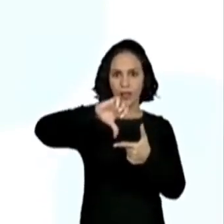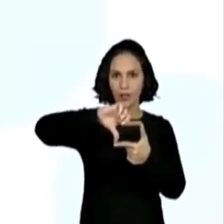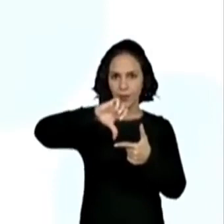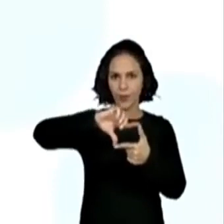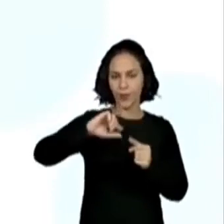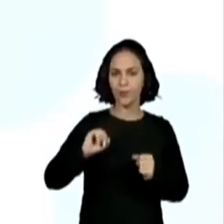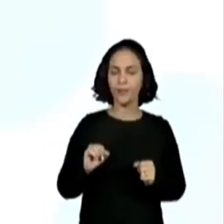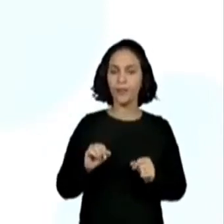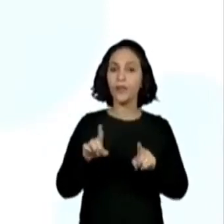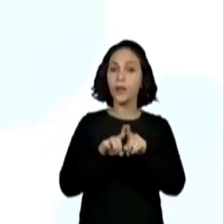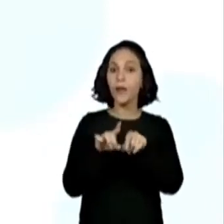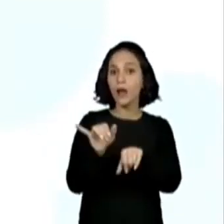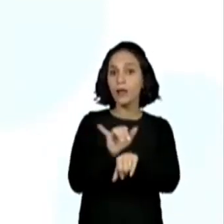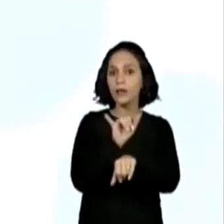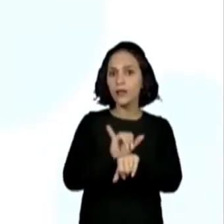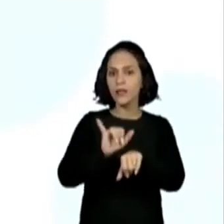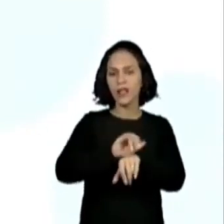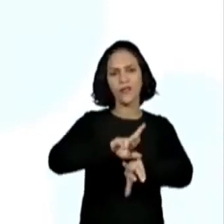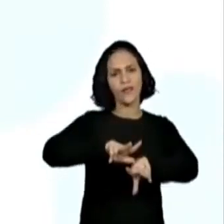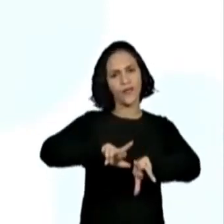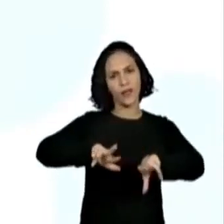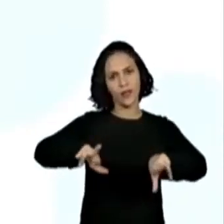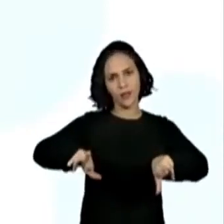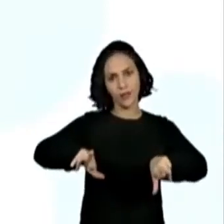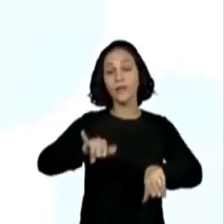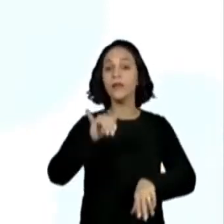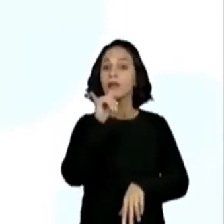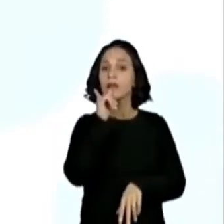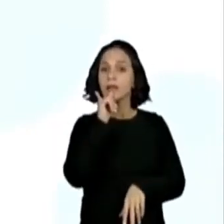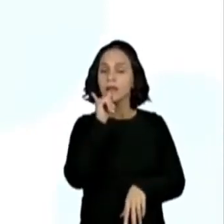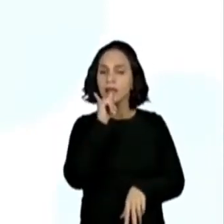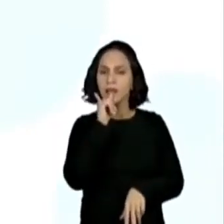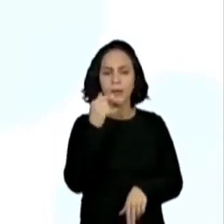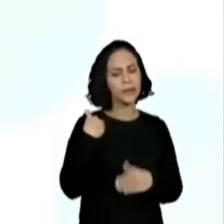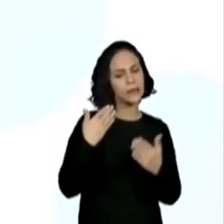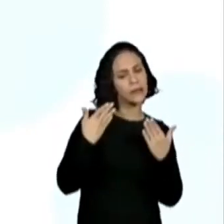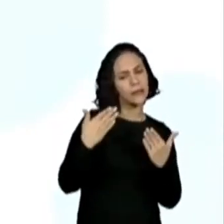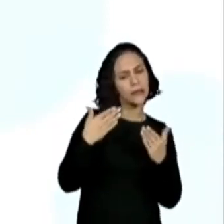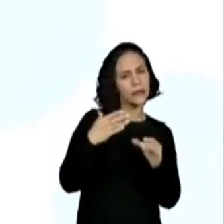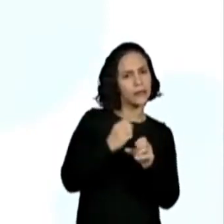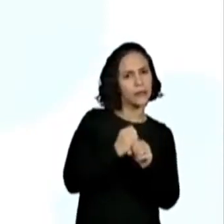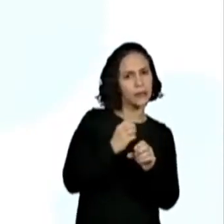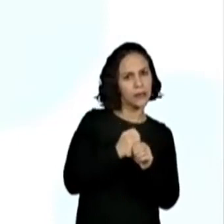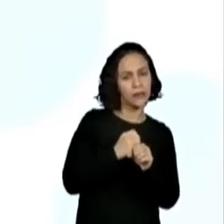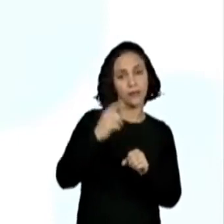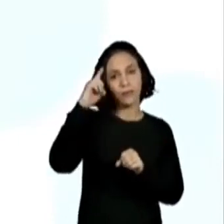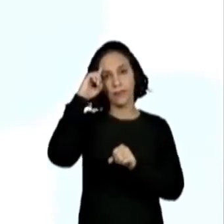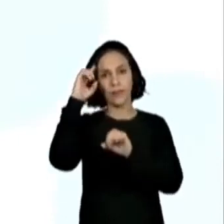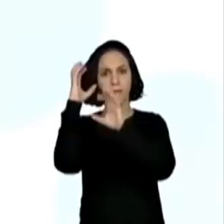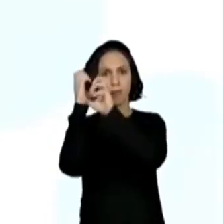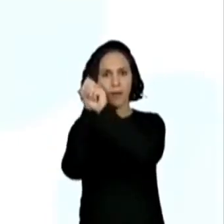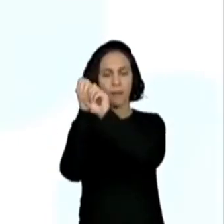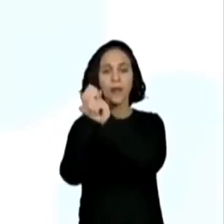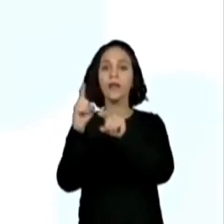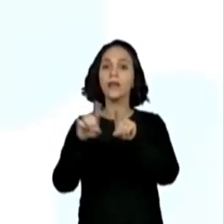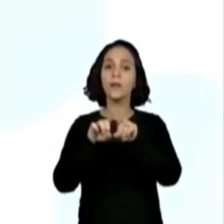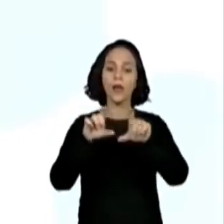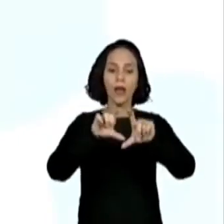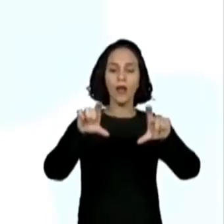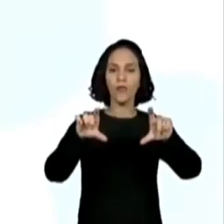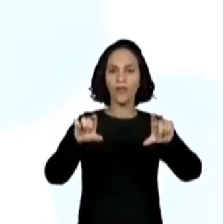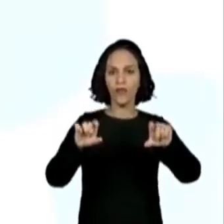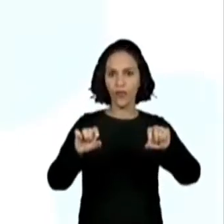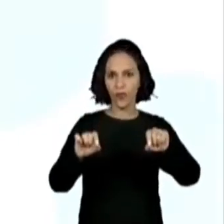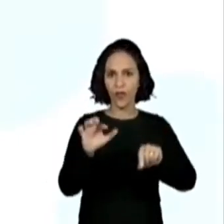utilizando estratégias diversas como o cálculo por estimativa o cálculo mental e os